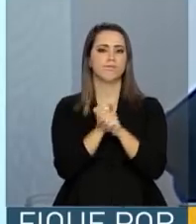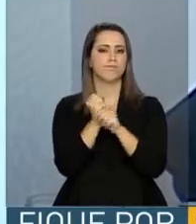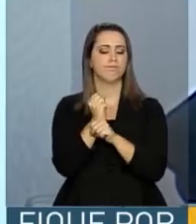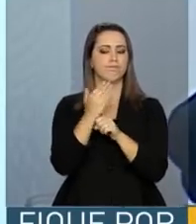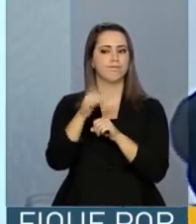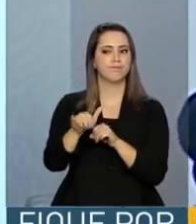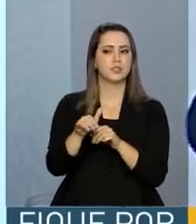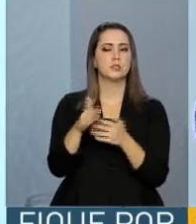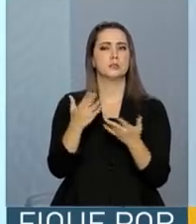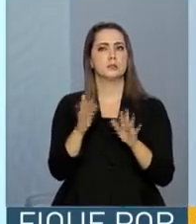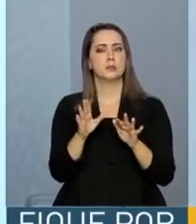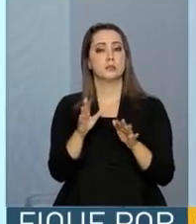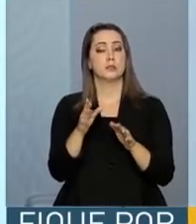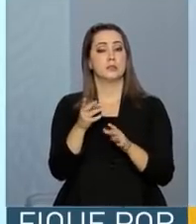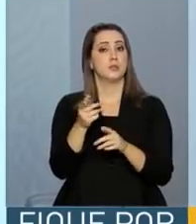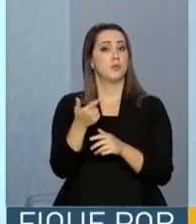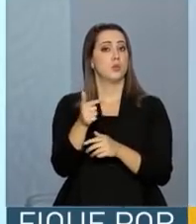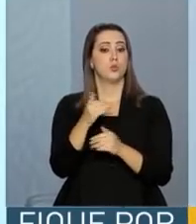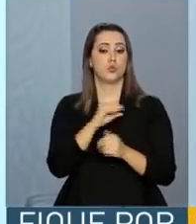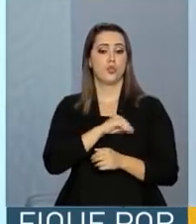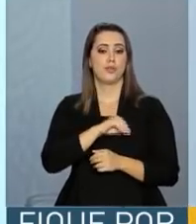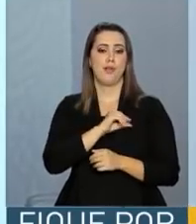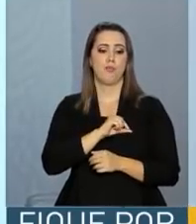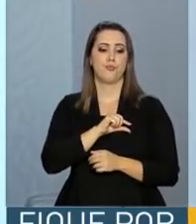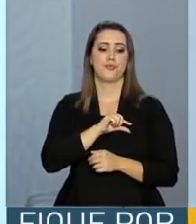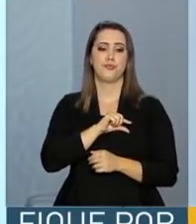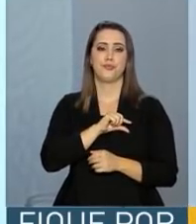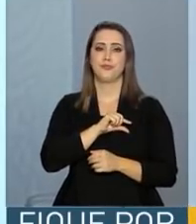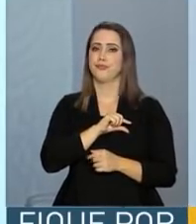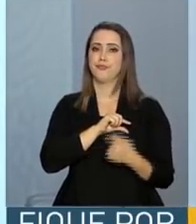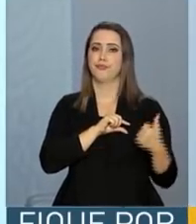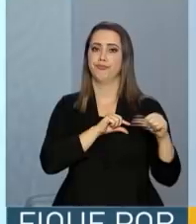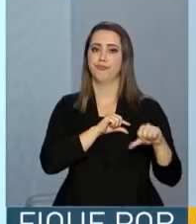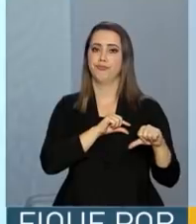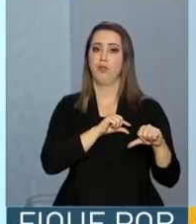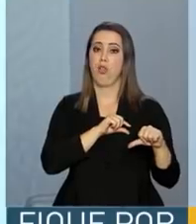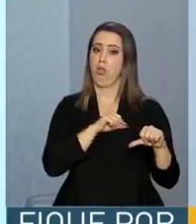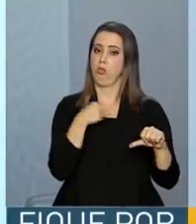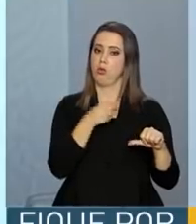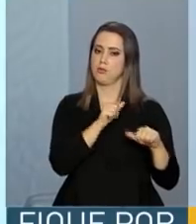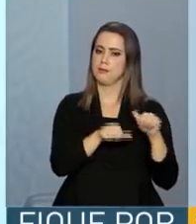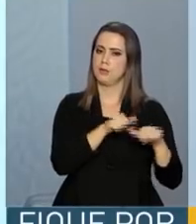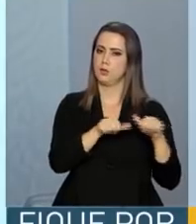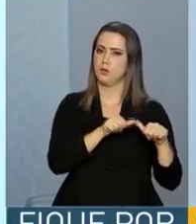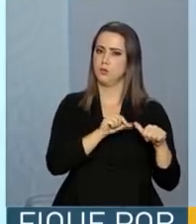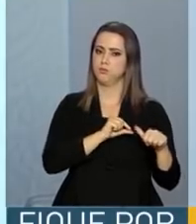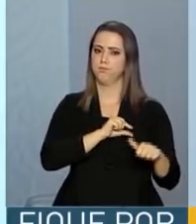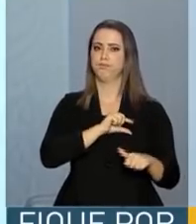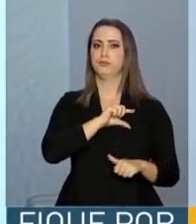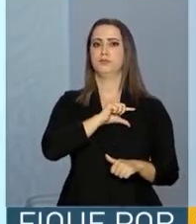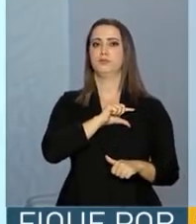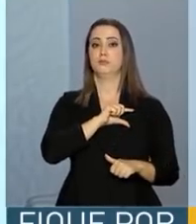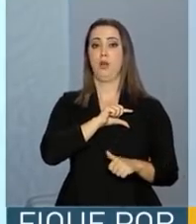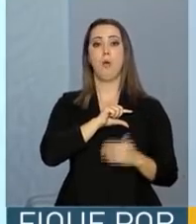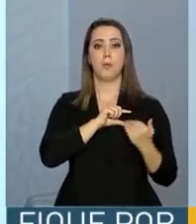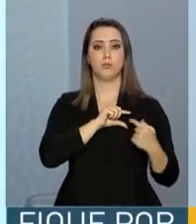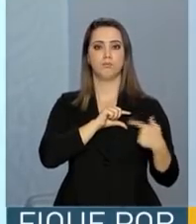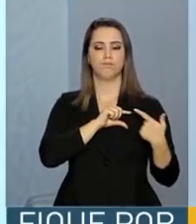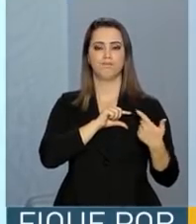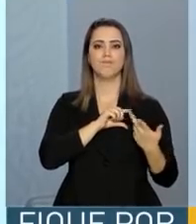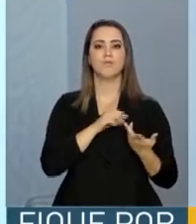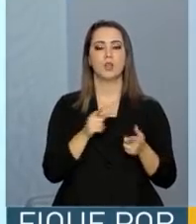nós temos um momento que atingiu o cansou 14 milhões de famílias pela primeira vez nós conseguimos zerar a